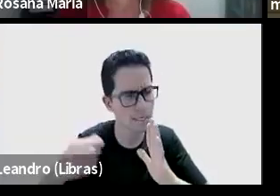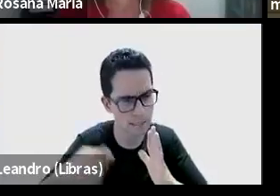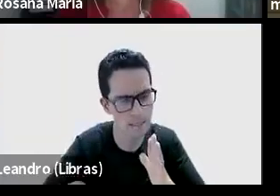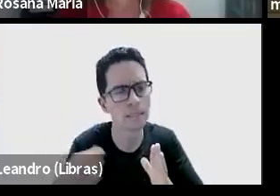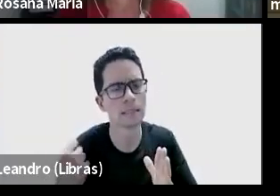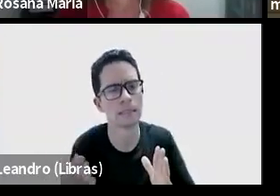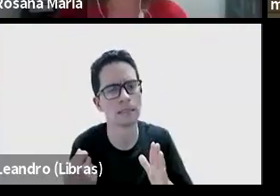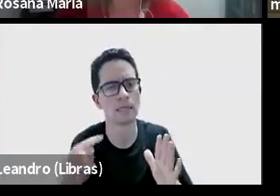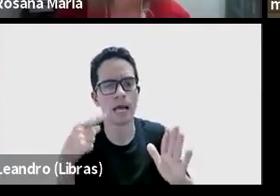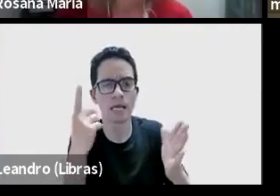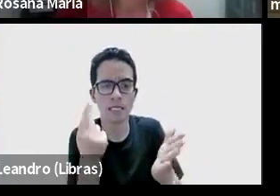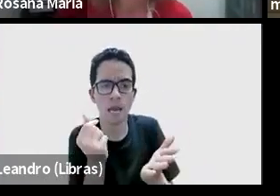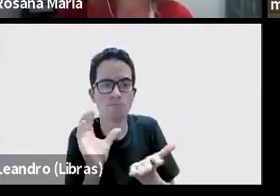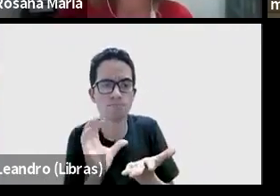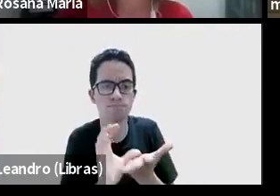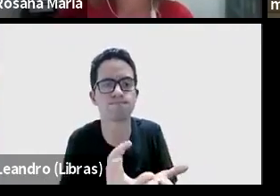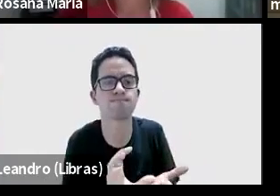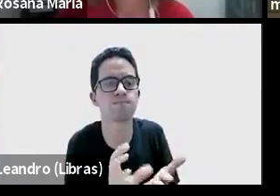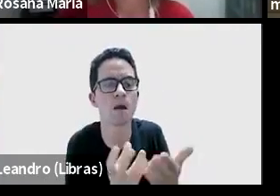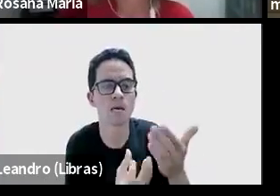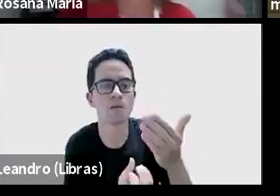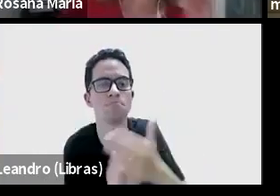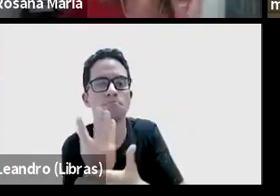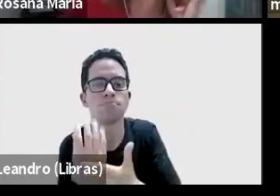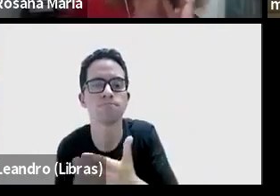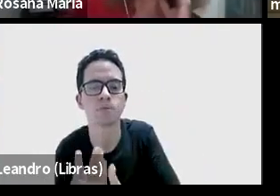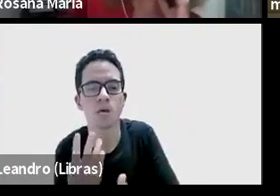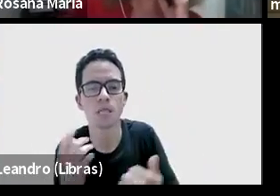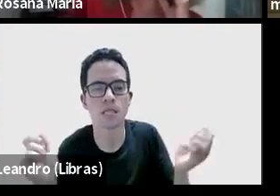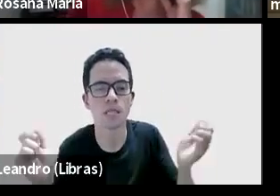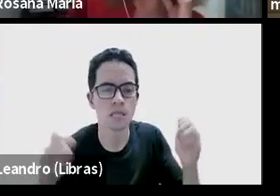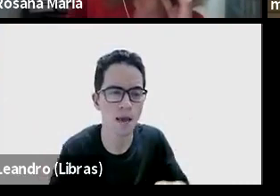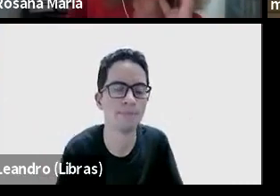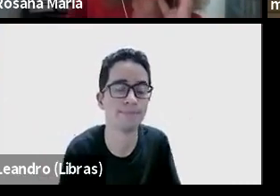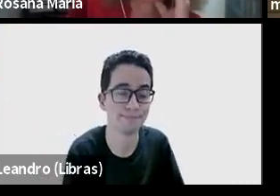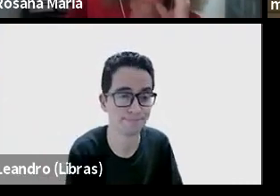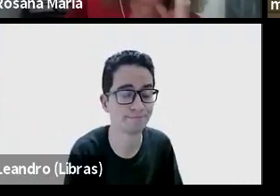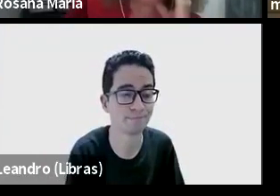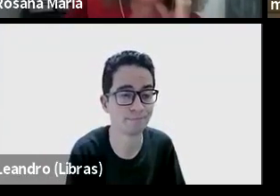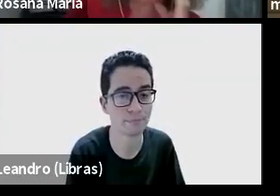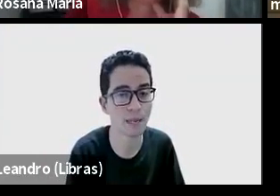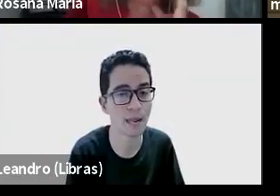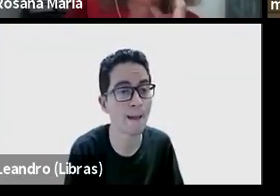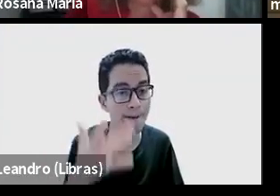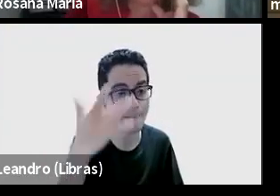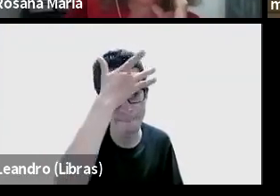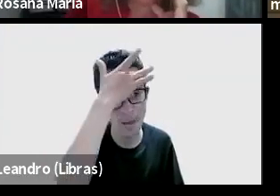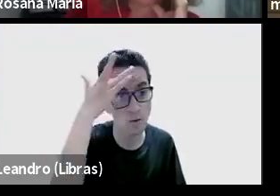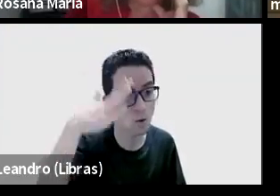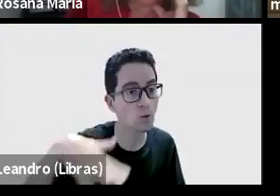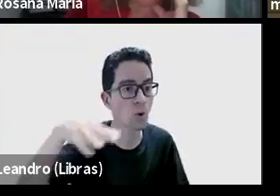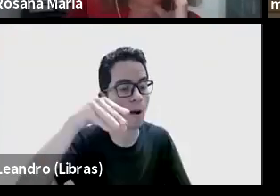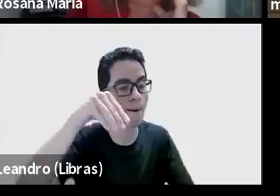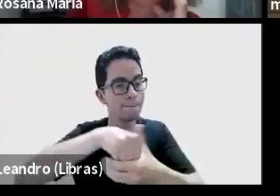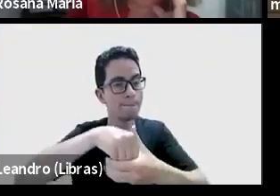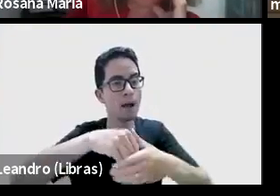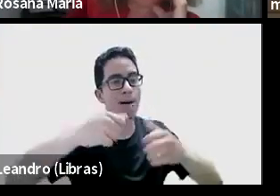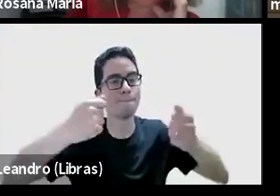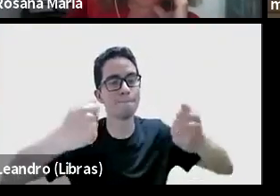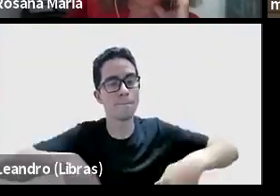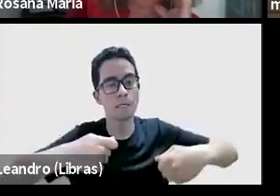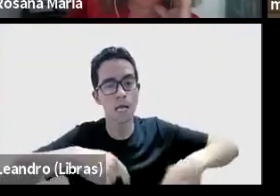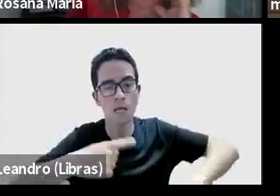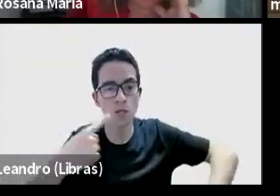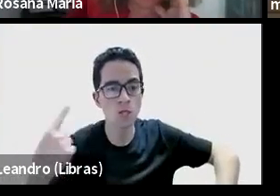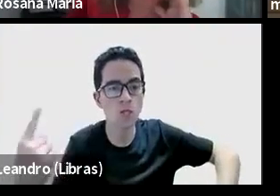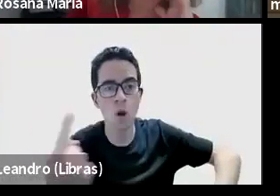ter investimento, ela precisa ter formadores, ela precisa ter, né, enfim, pessoas dentro da própria rede, né, porque assim a gente também